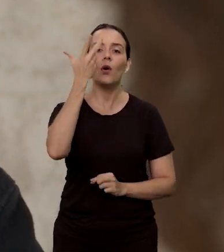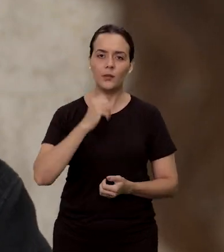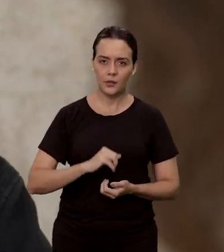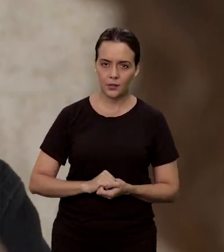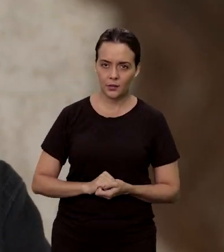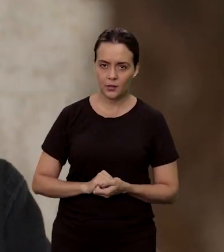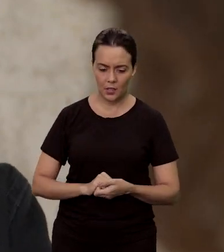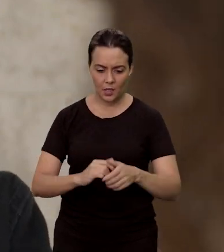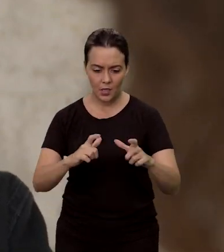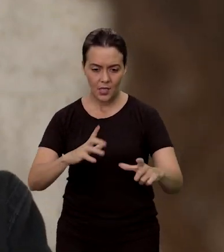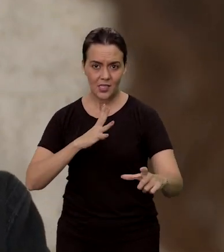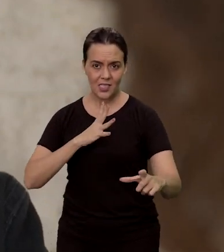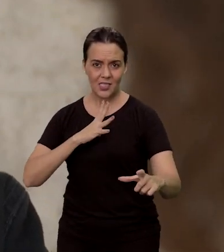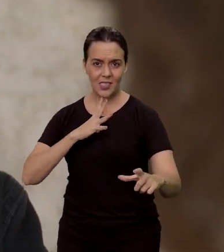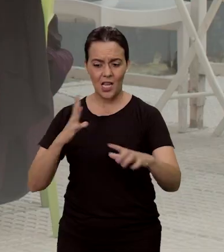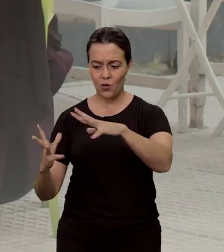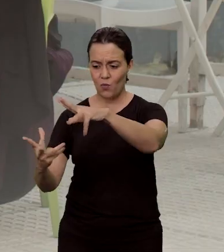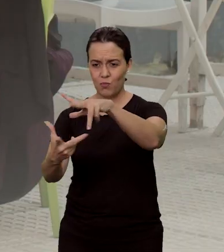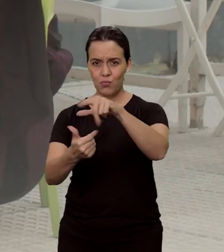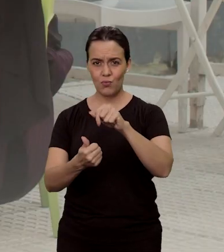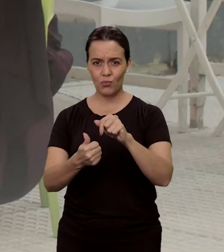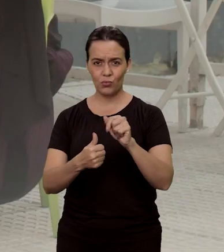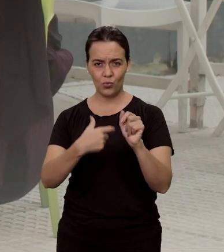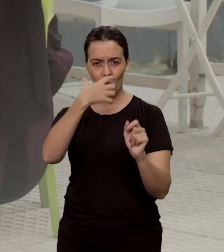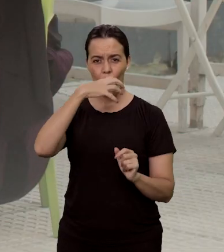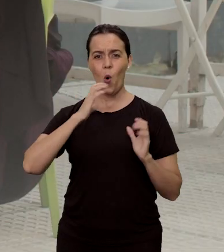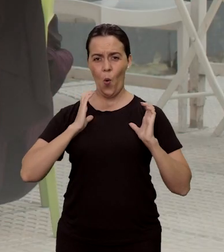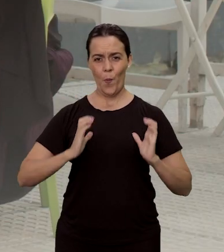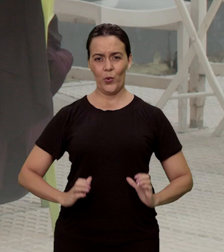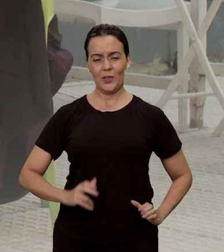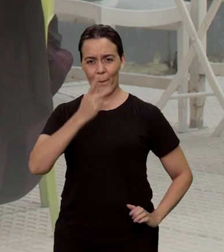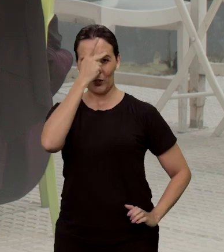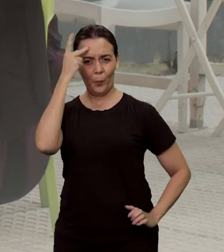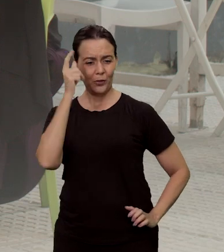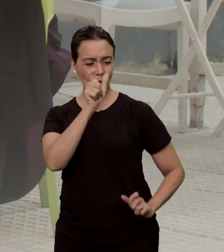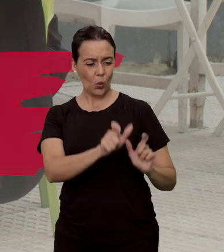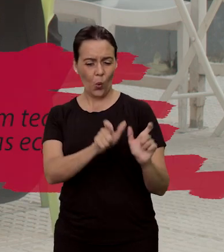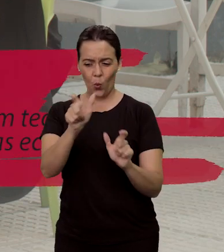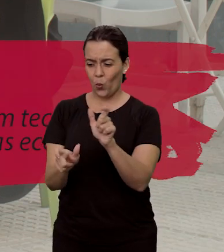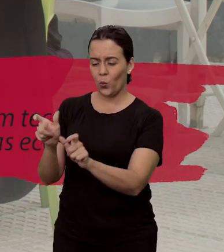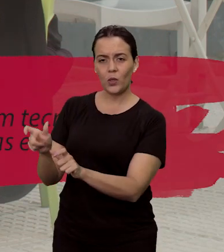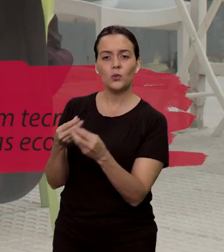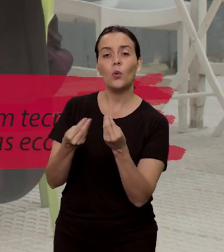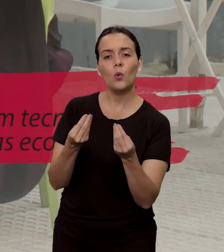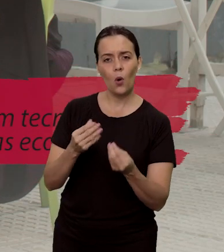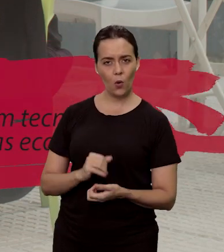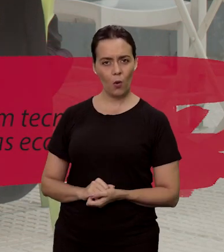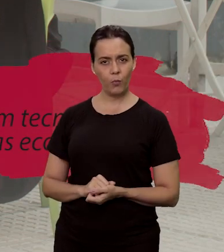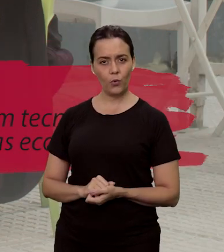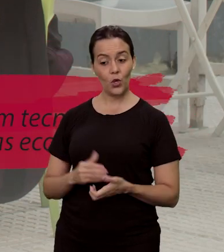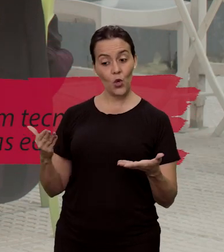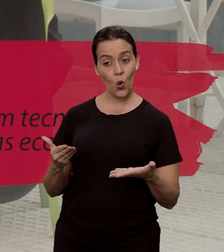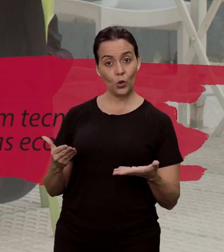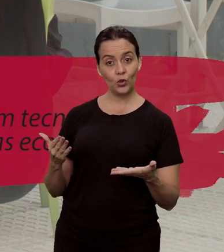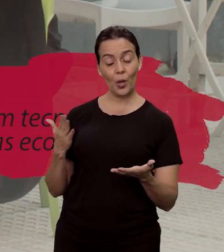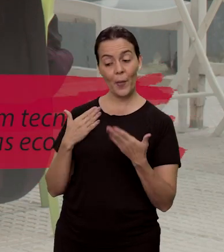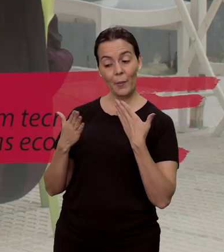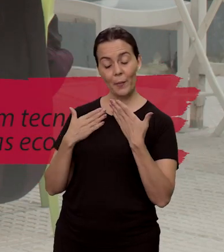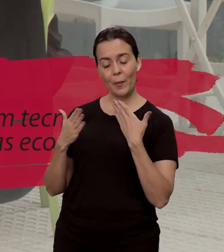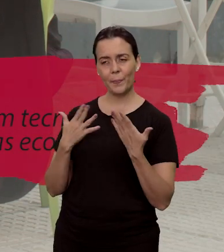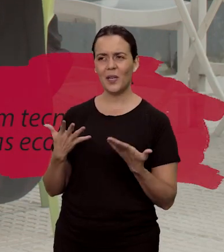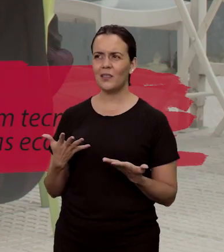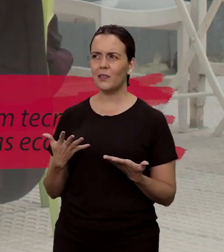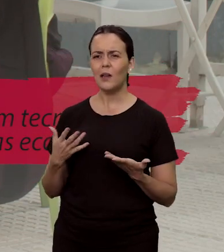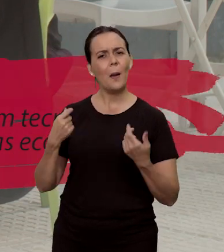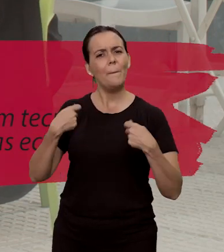do mundo, do comportamento das pessoas. E eu acho que nessa discussão que a gente está tendo, pô, mas o que a gente